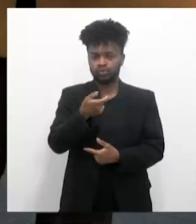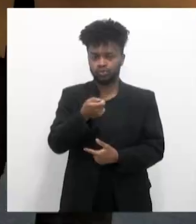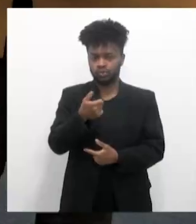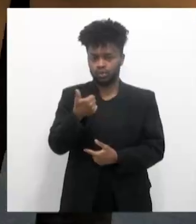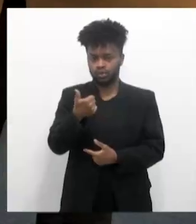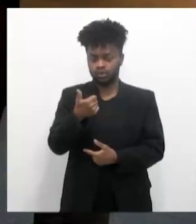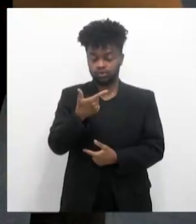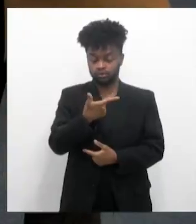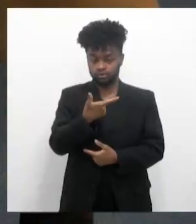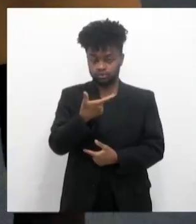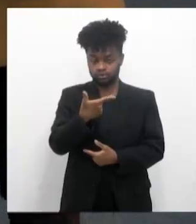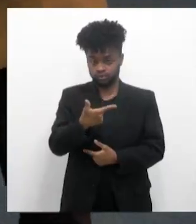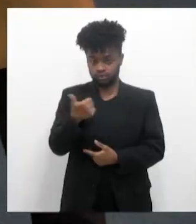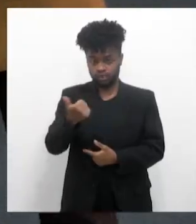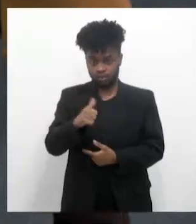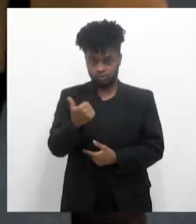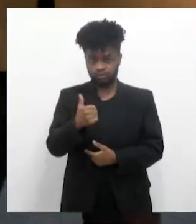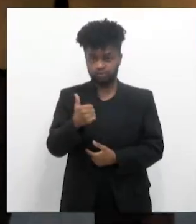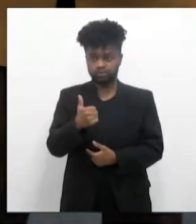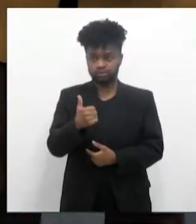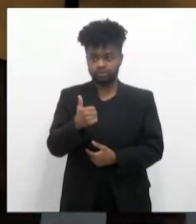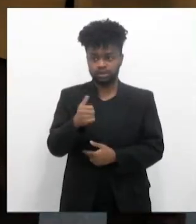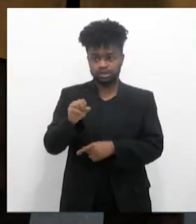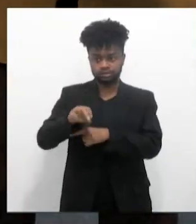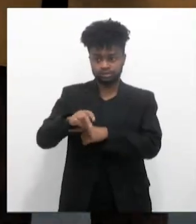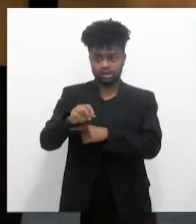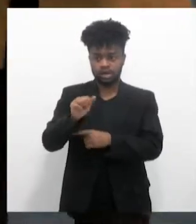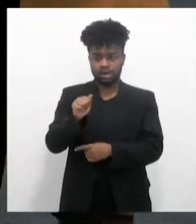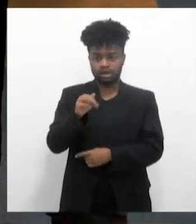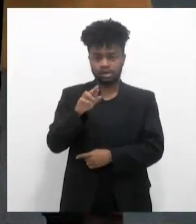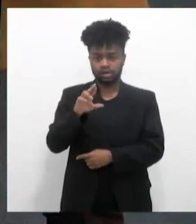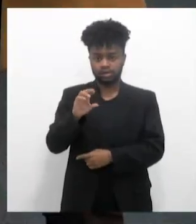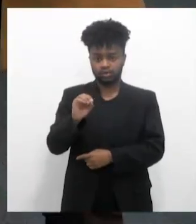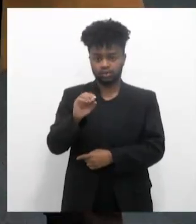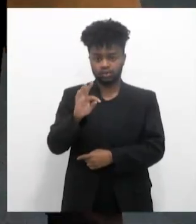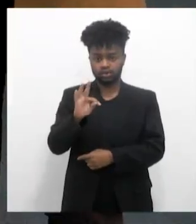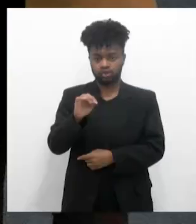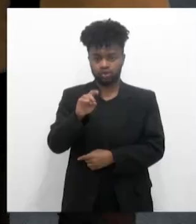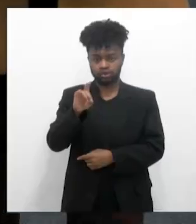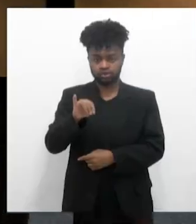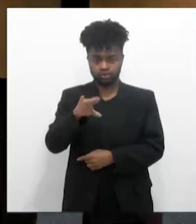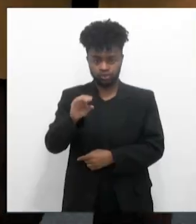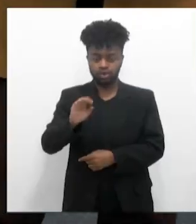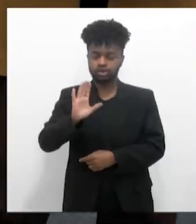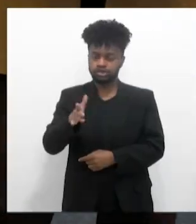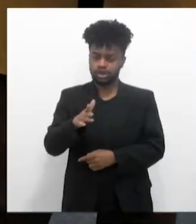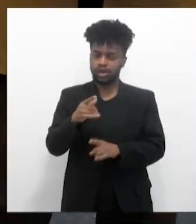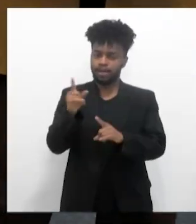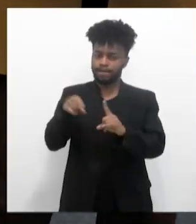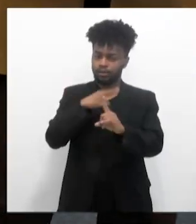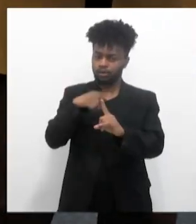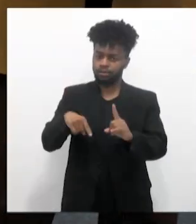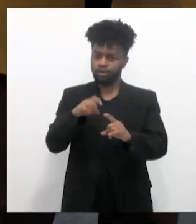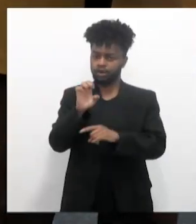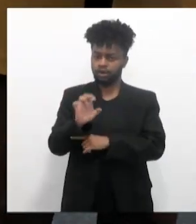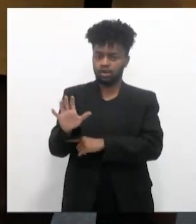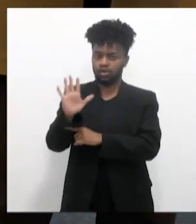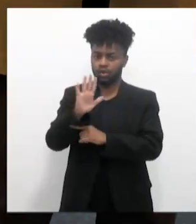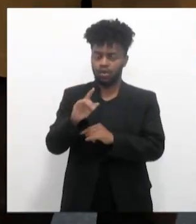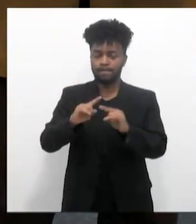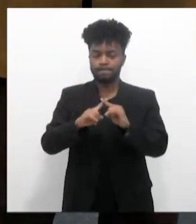211 agrotóxicos que já são proibidos na União Europeia, mas desses